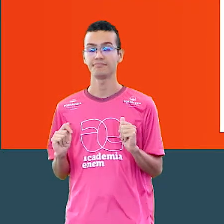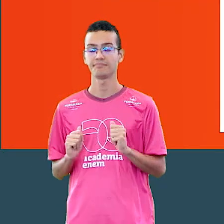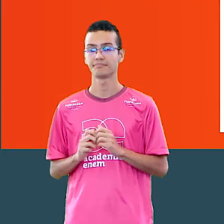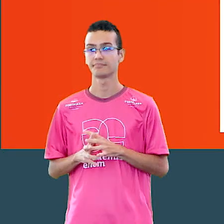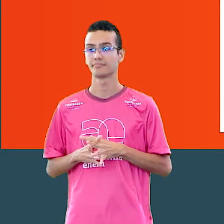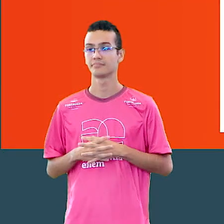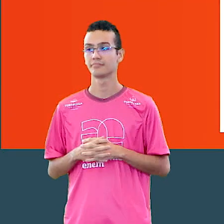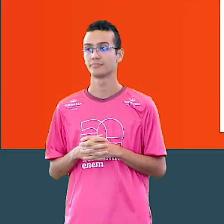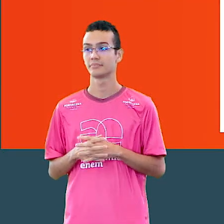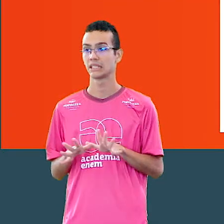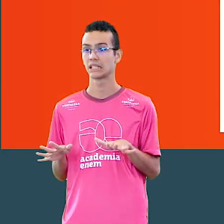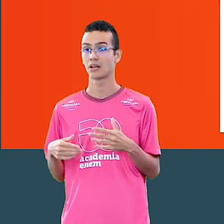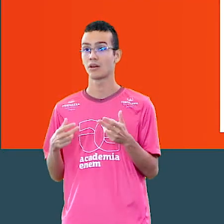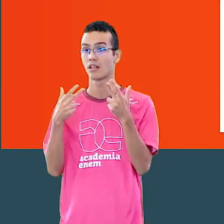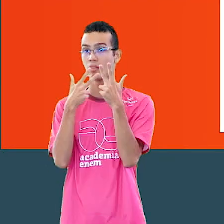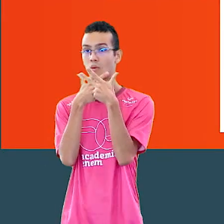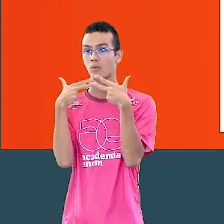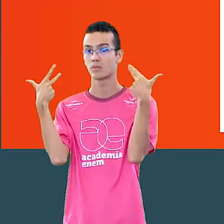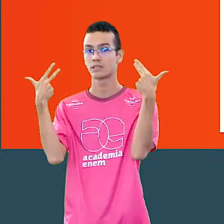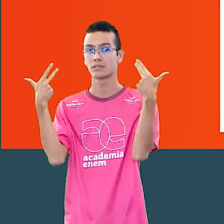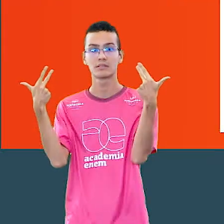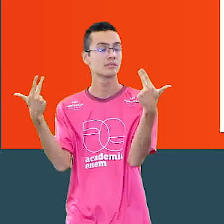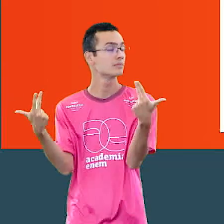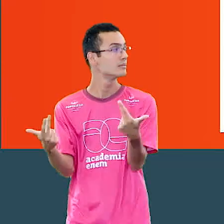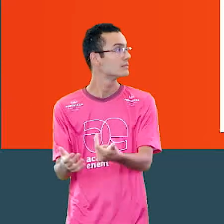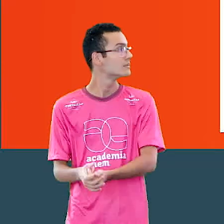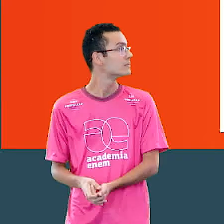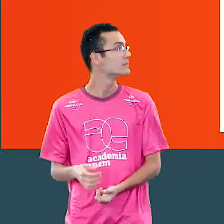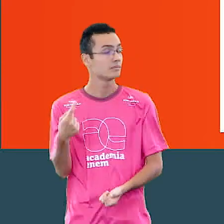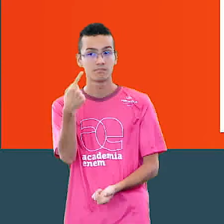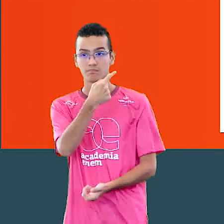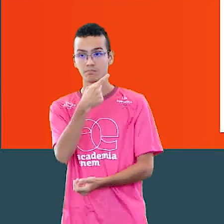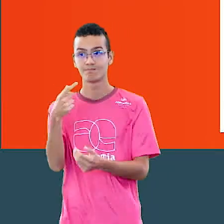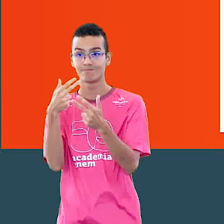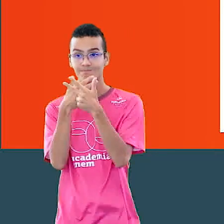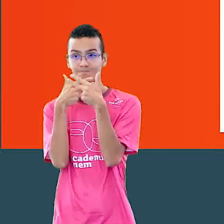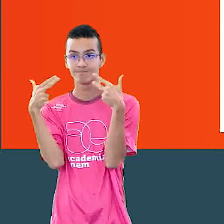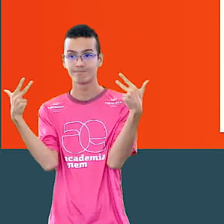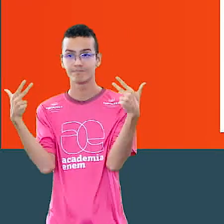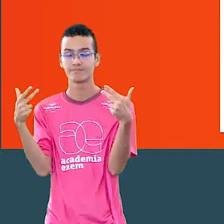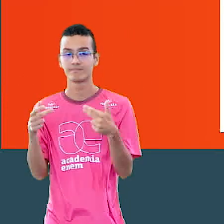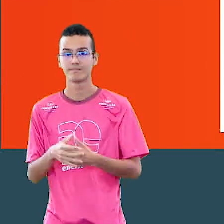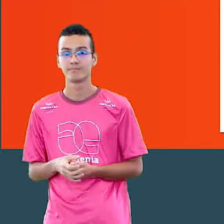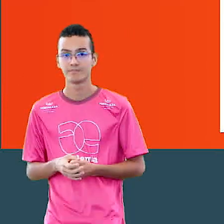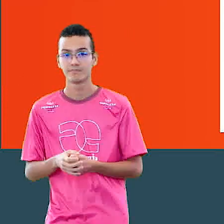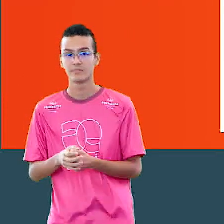Isso aqui é novidade. Ixi, Maria. Isso aqui é novidade, tá, gente? Ó, Unicamp,